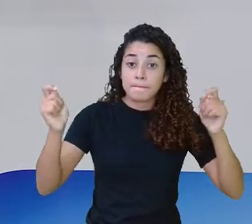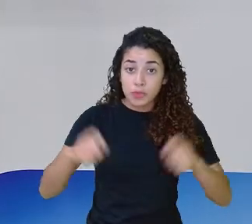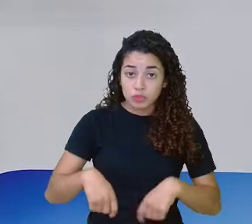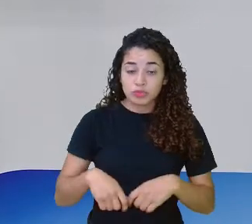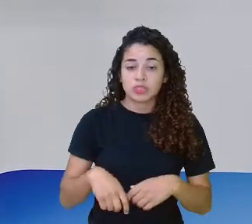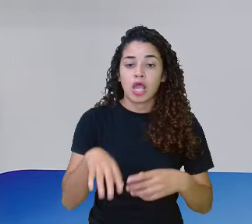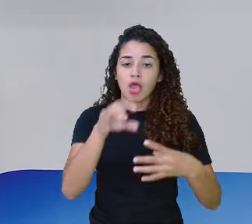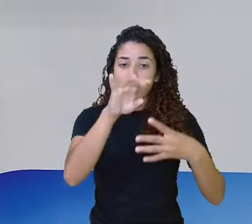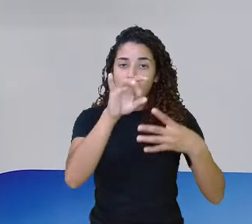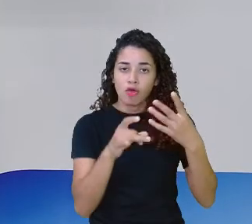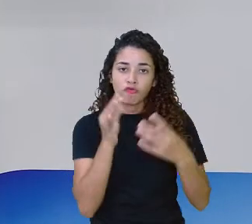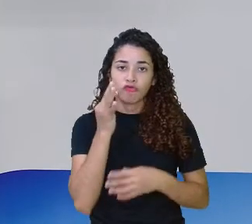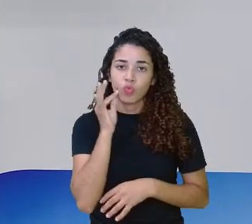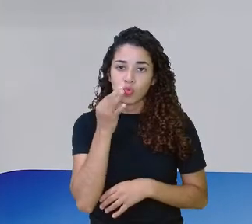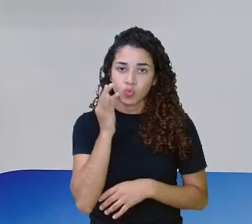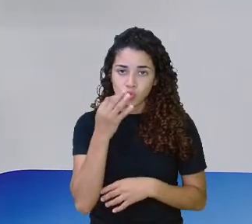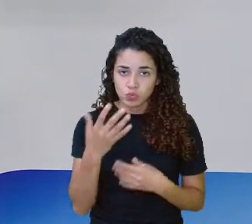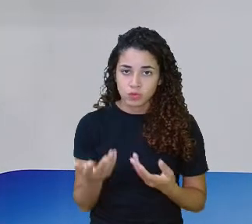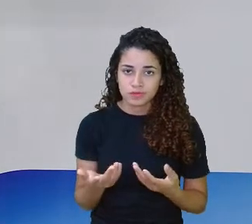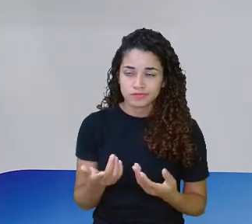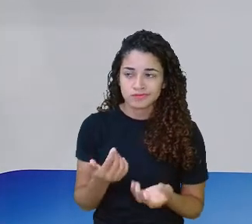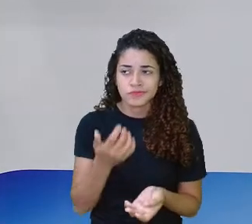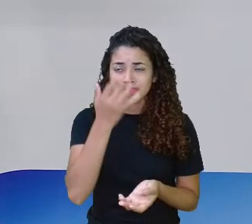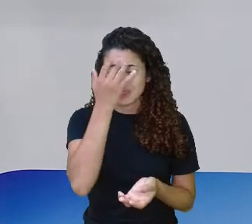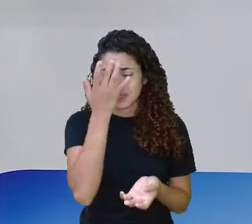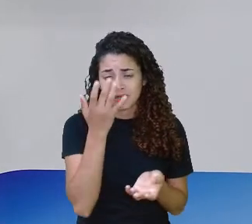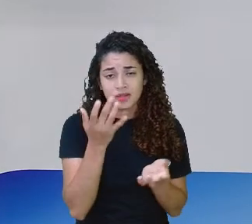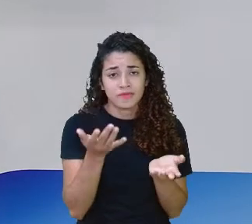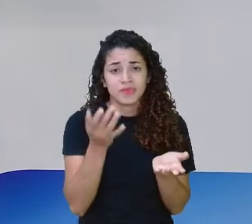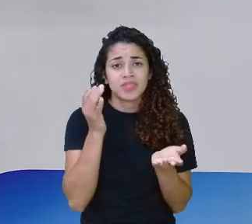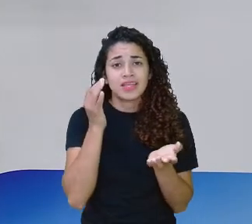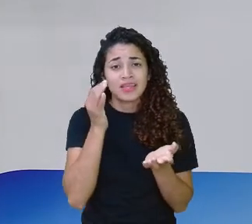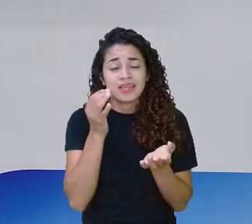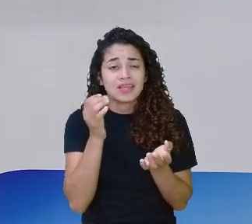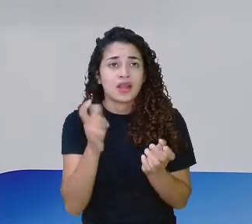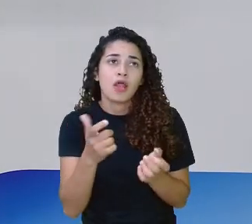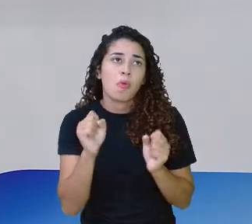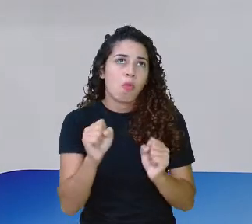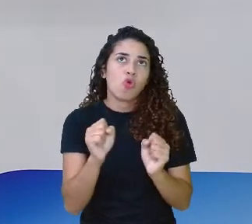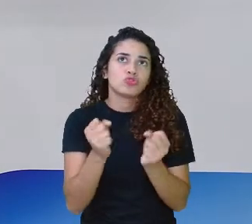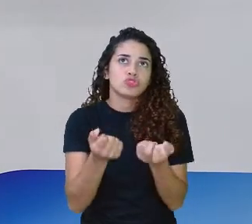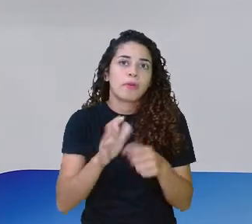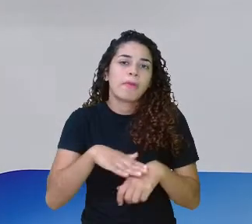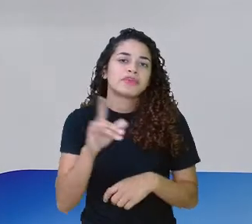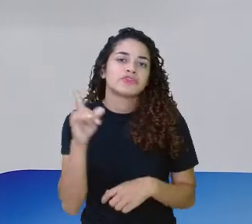por fruta. Claro que isso poderia ser dificultado. Ah, e